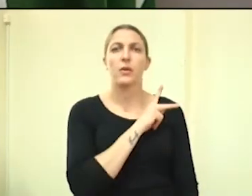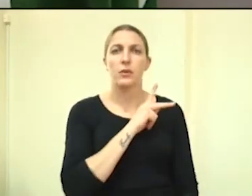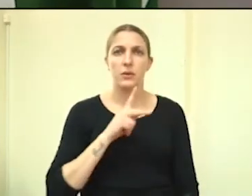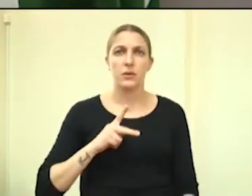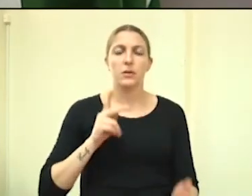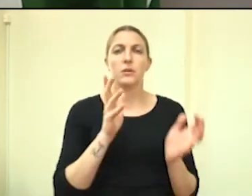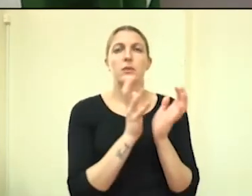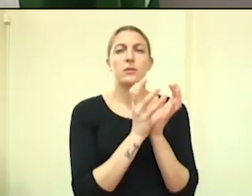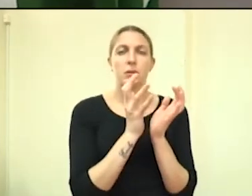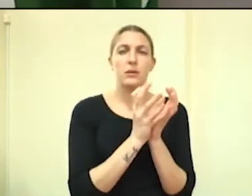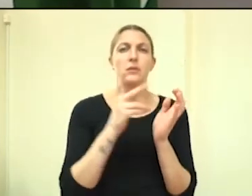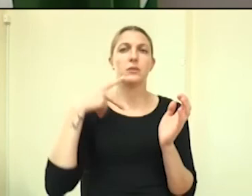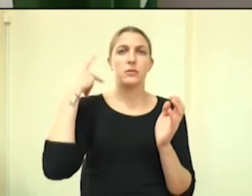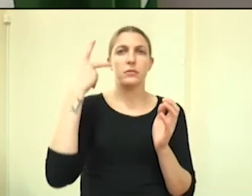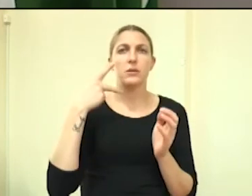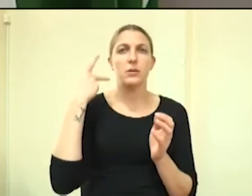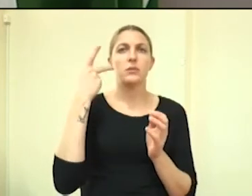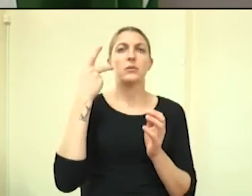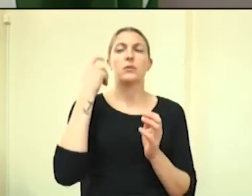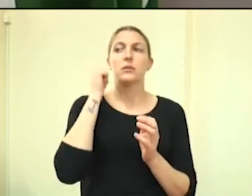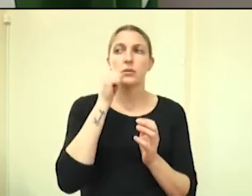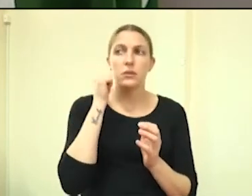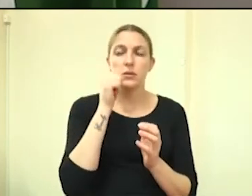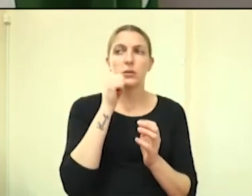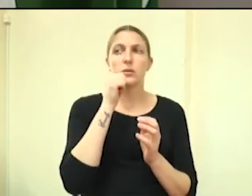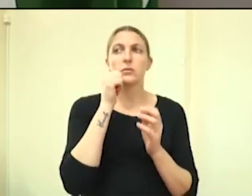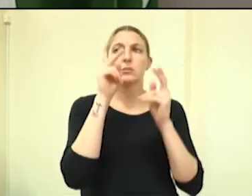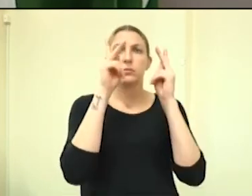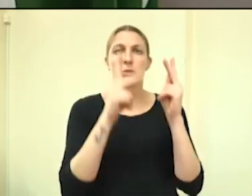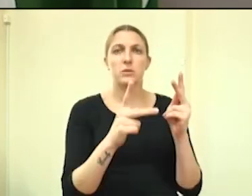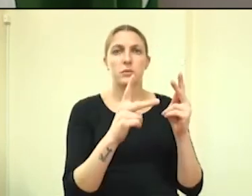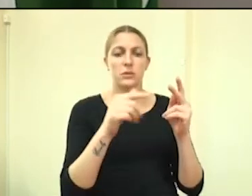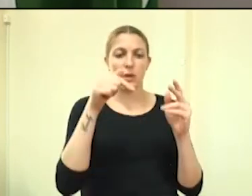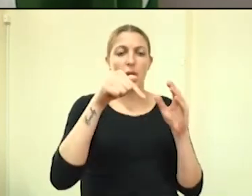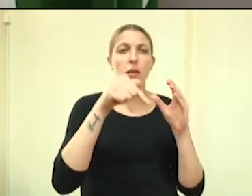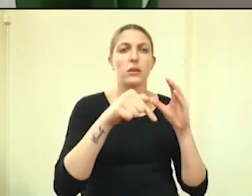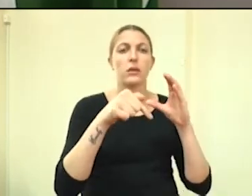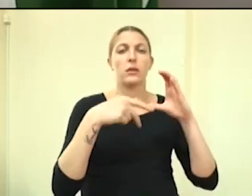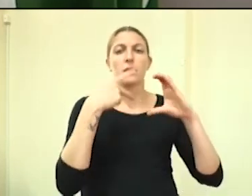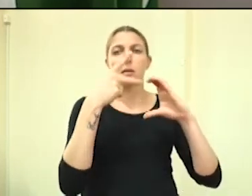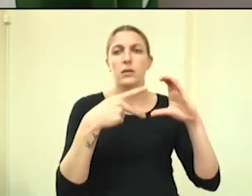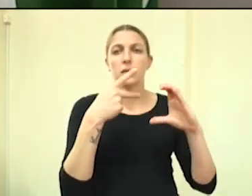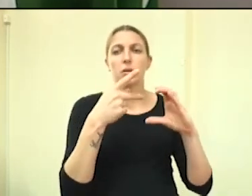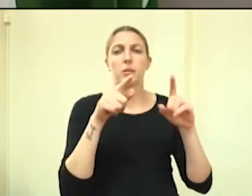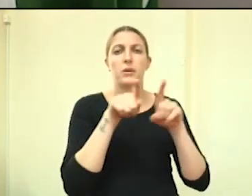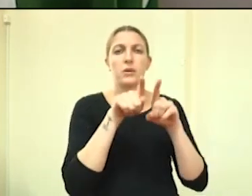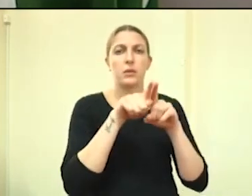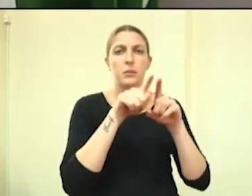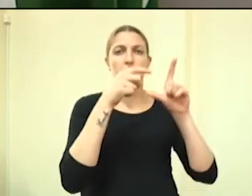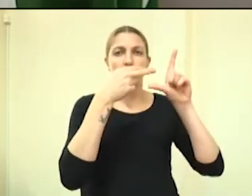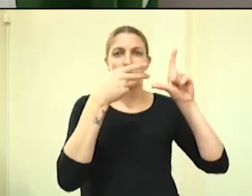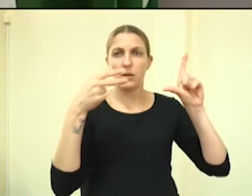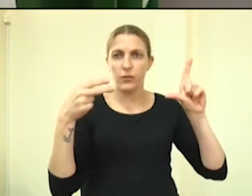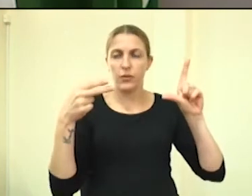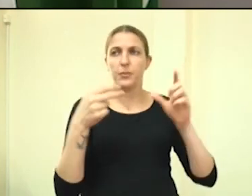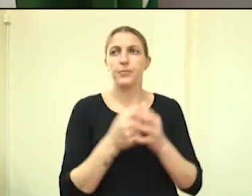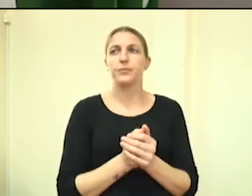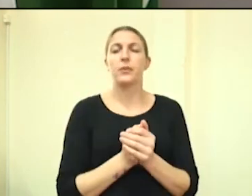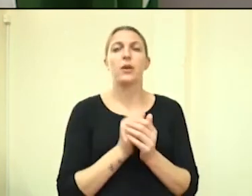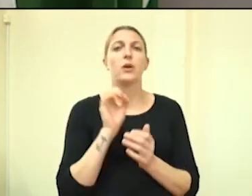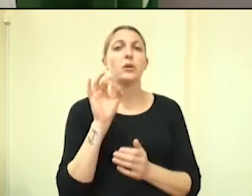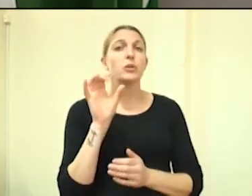presidente, colegas vereadores, vereadora, quem nos acompanha na casa e também pelos meios de comunicação. Eu só faço um registro